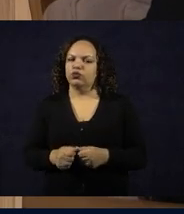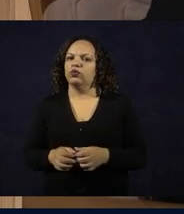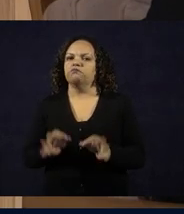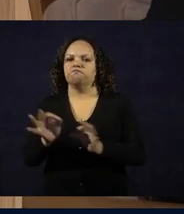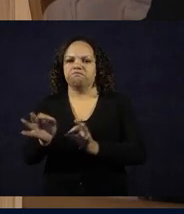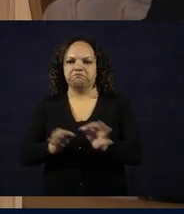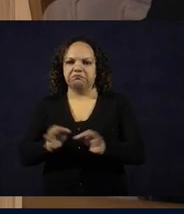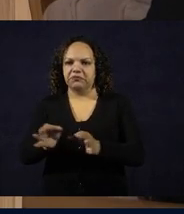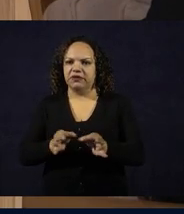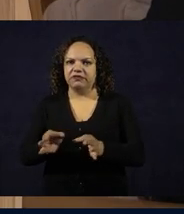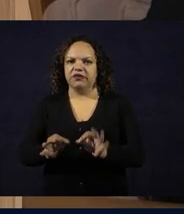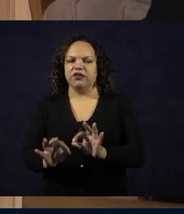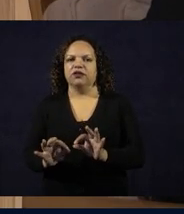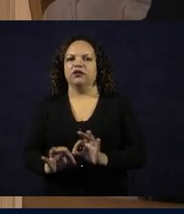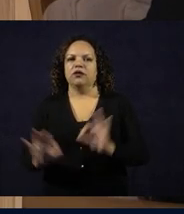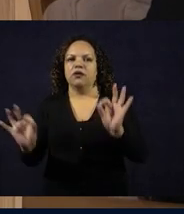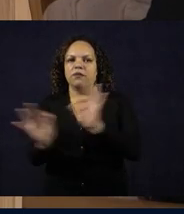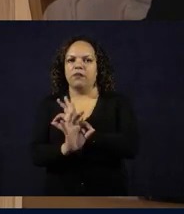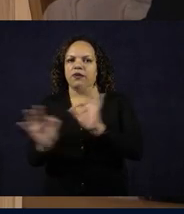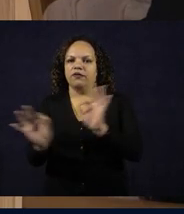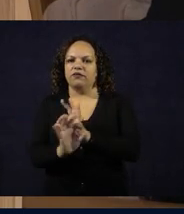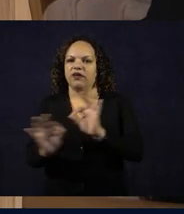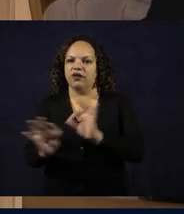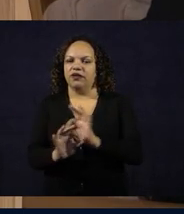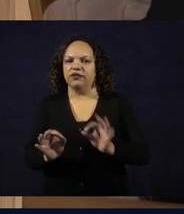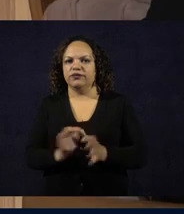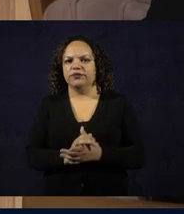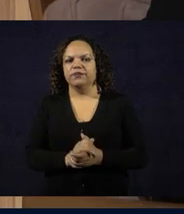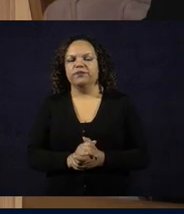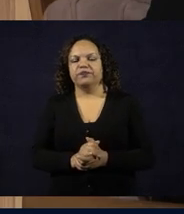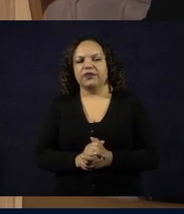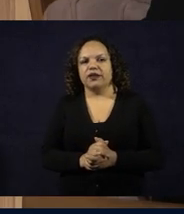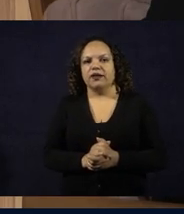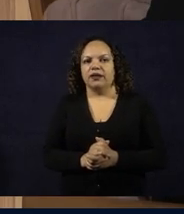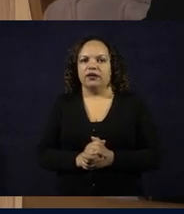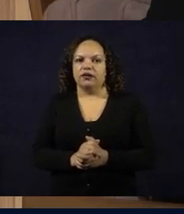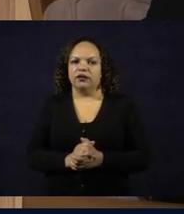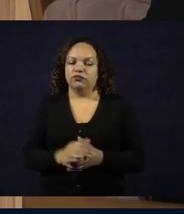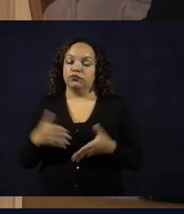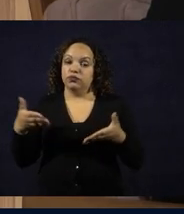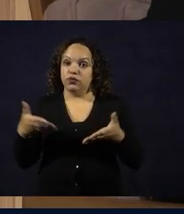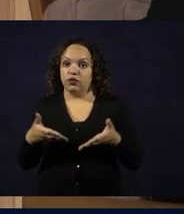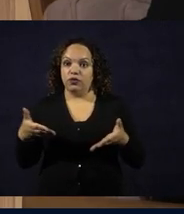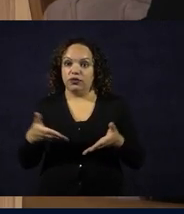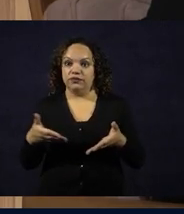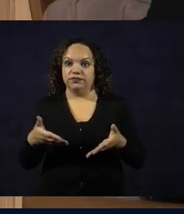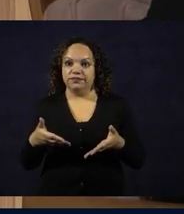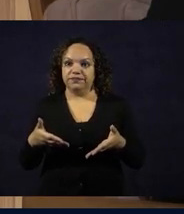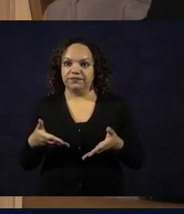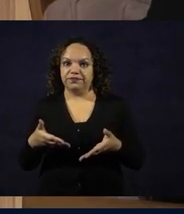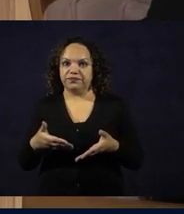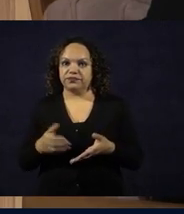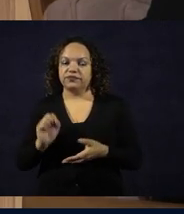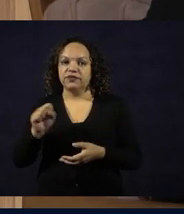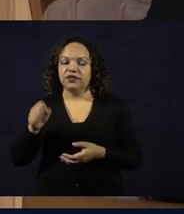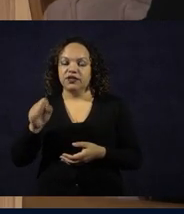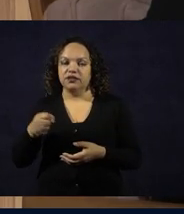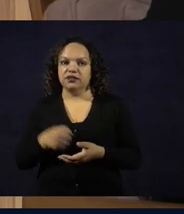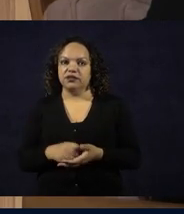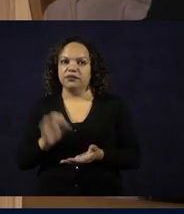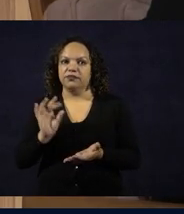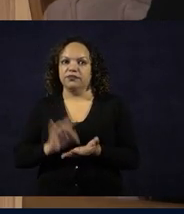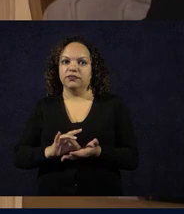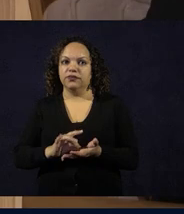realizadas equipamentos de primeira linha nessas fronteiras agrícolas Agora sim existe a necessidade